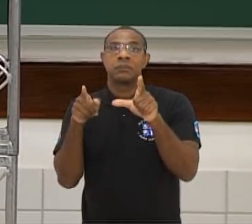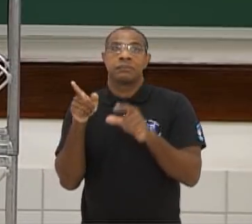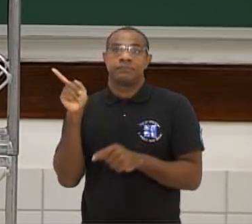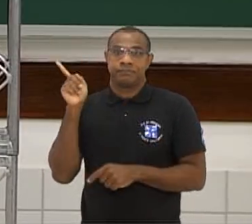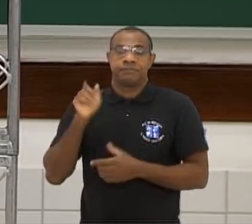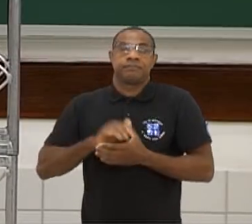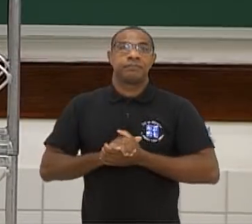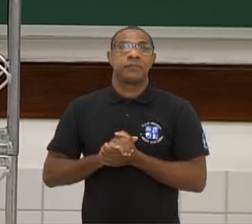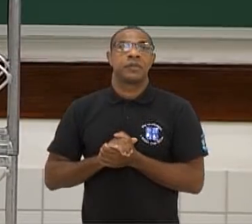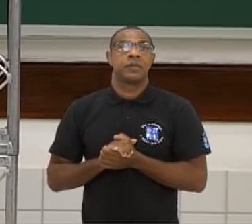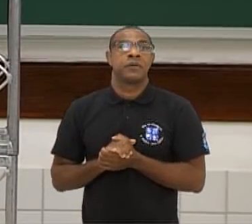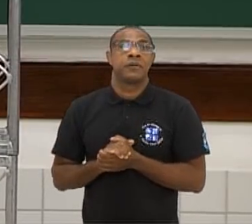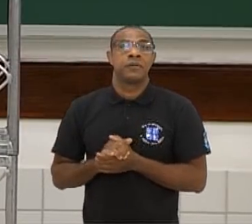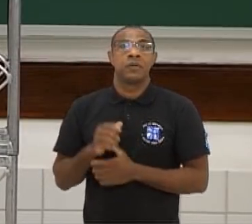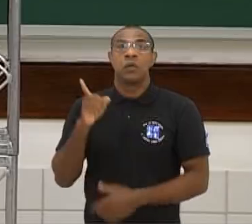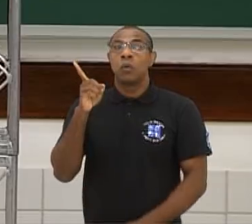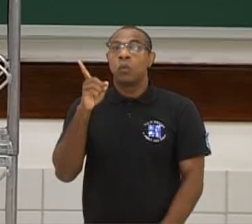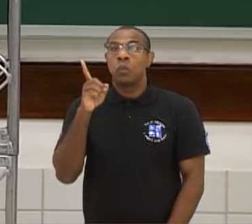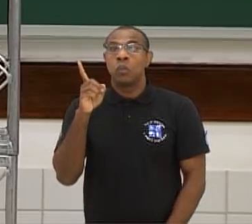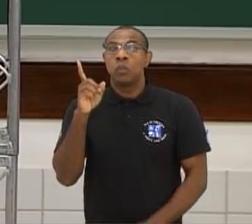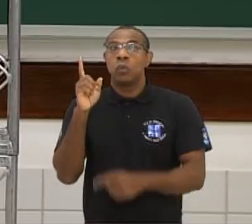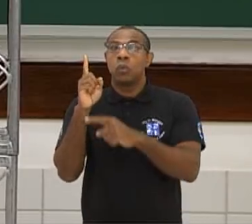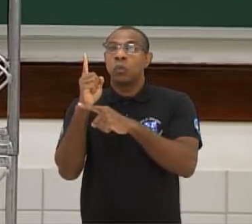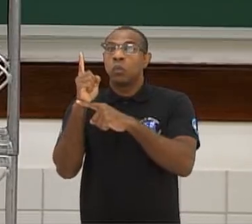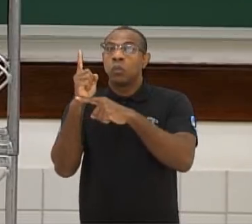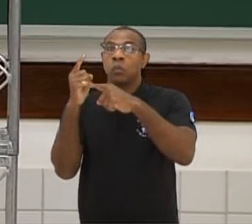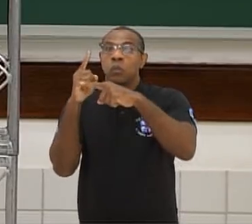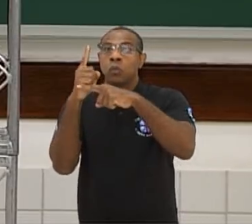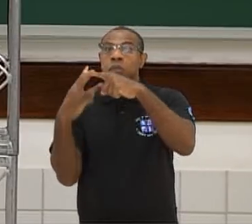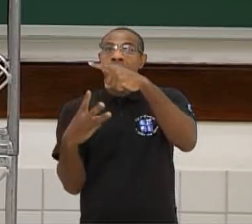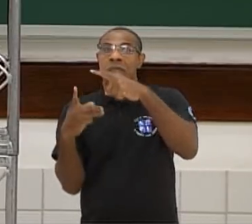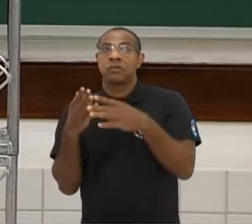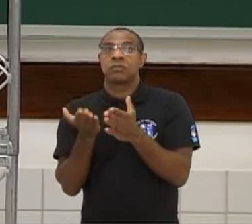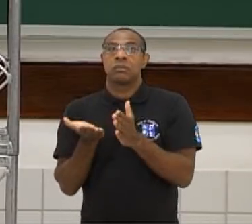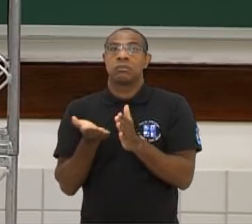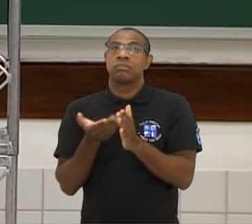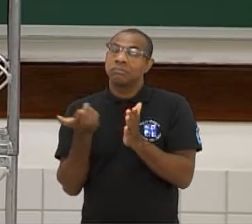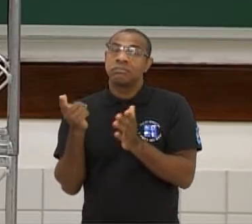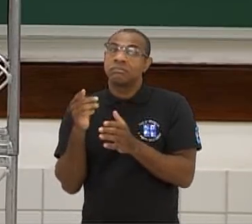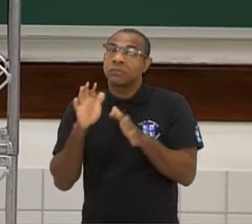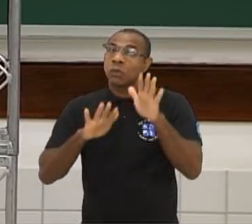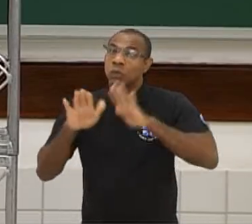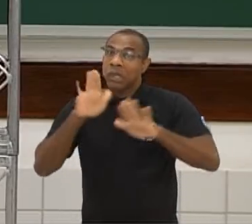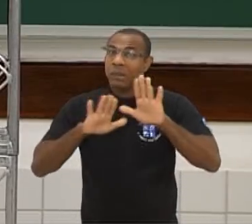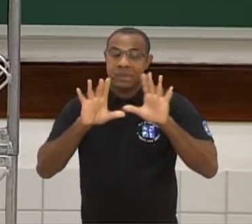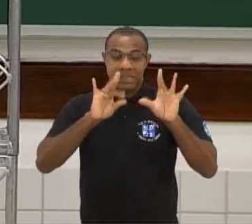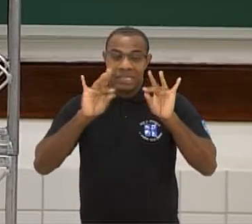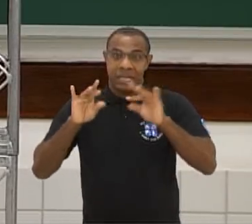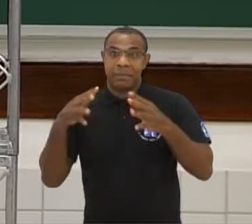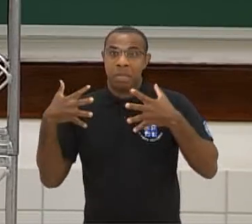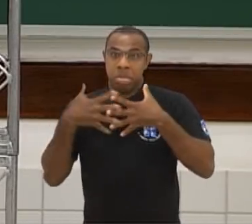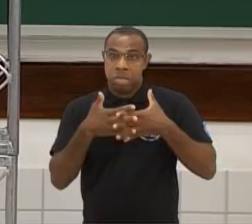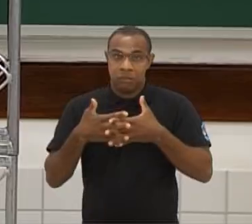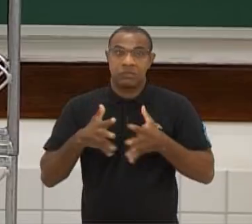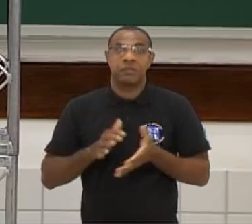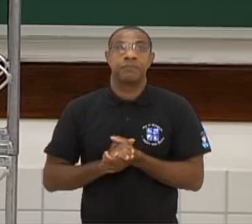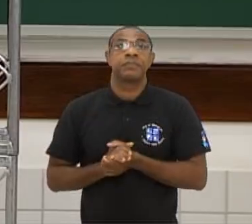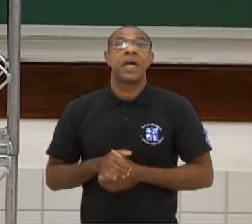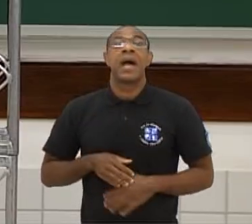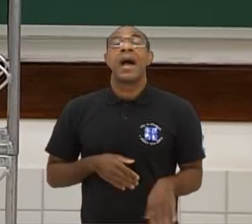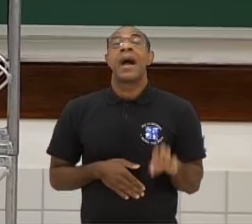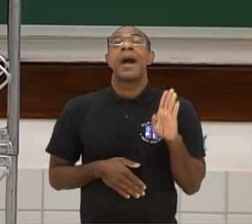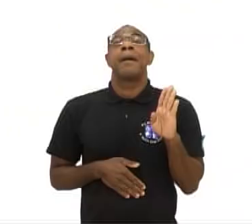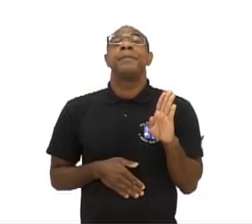valor inicial. Então, tem que prestar atenção nesses detalhes para você não se confundir, tá certo? A letra